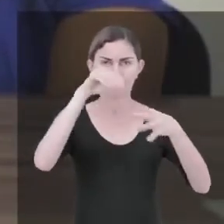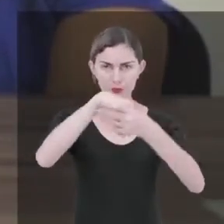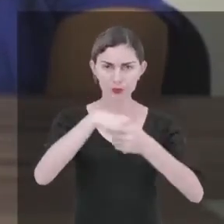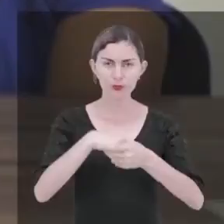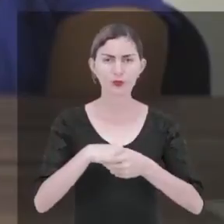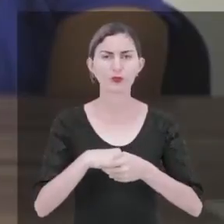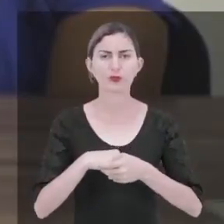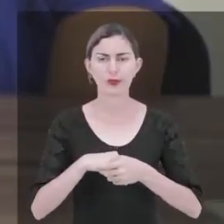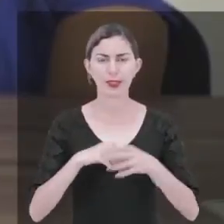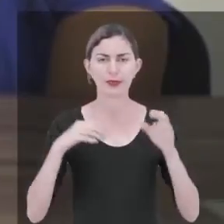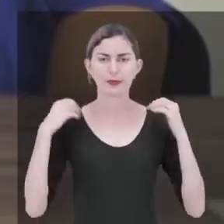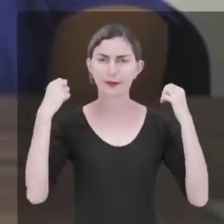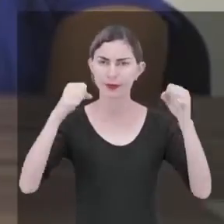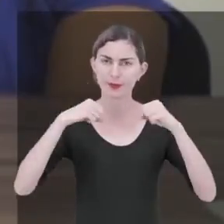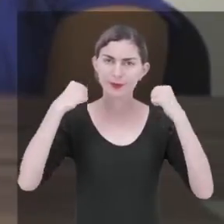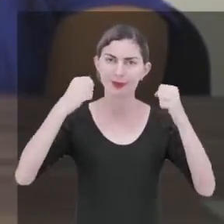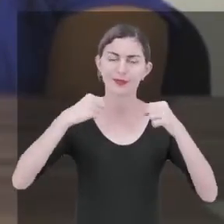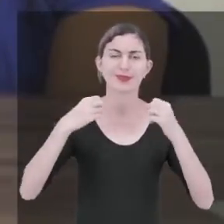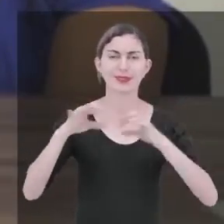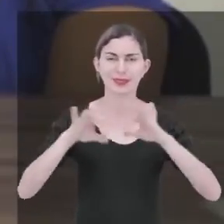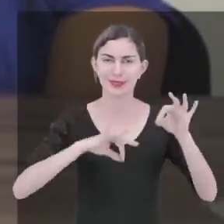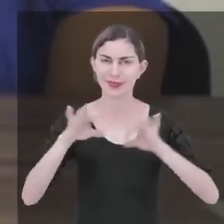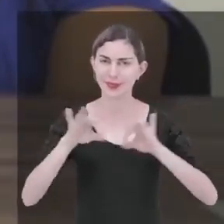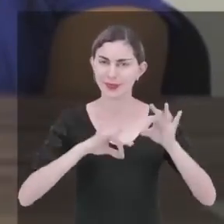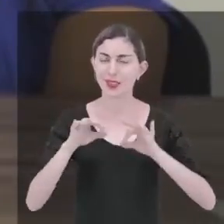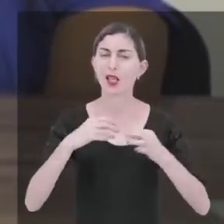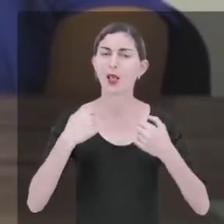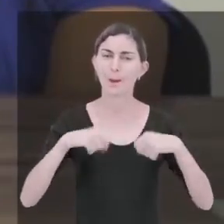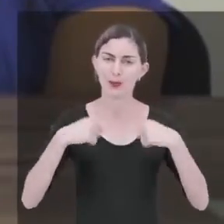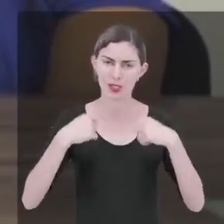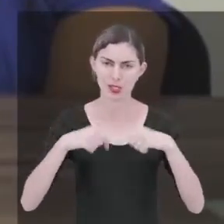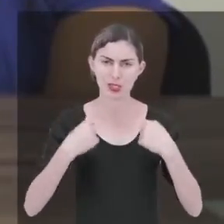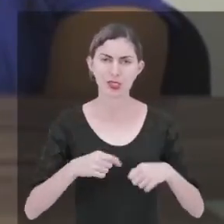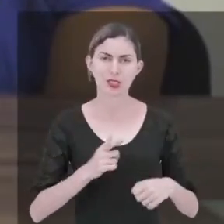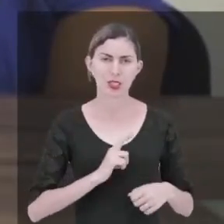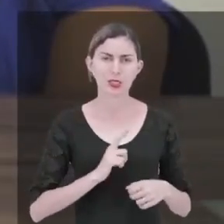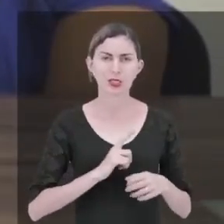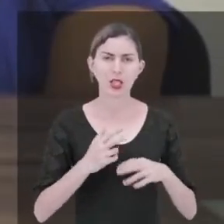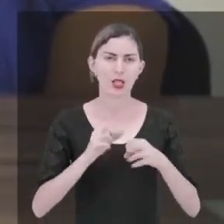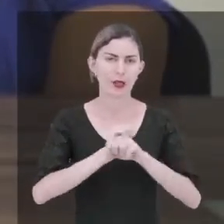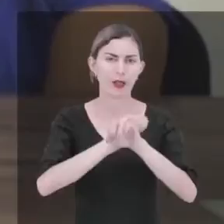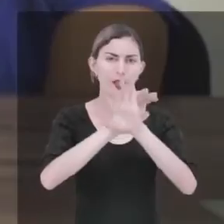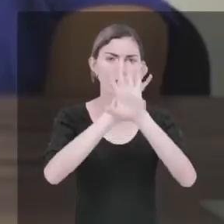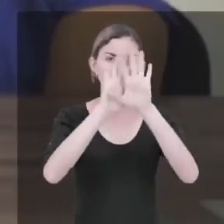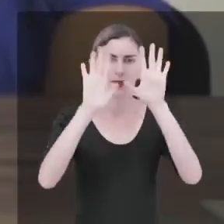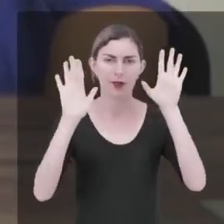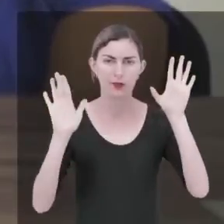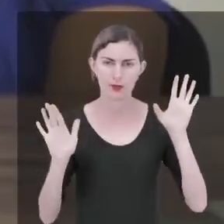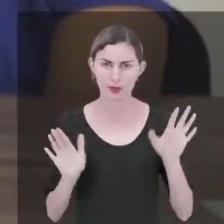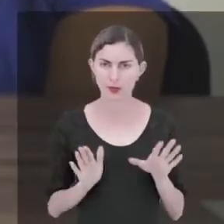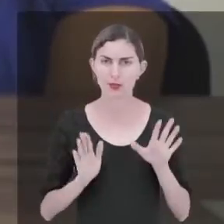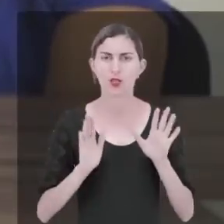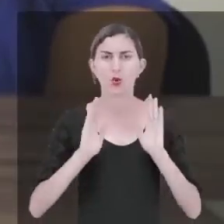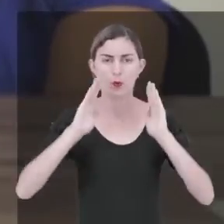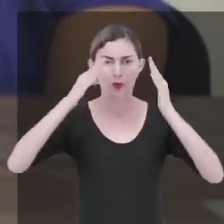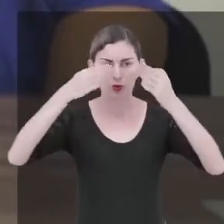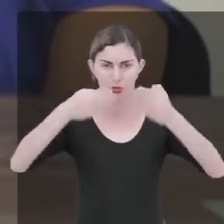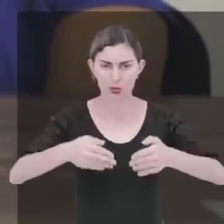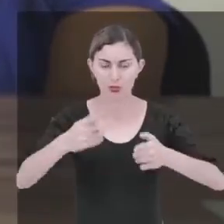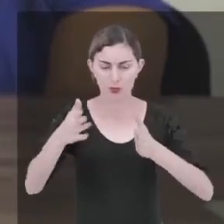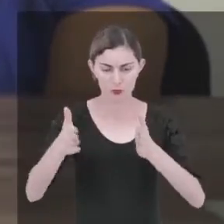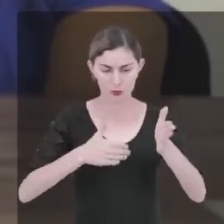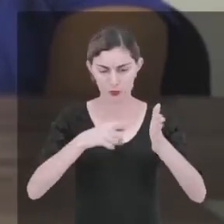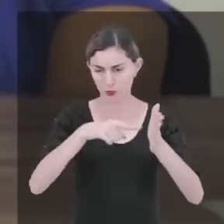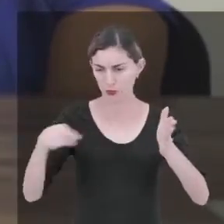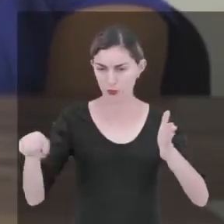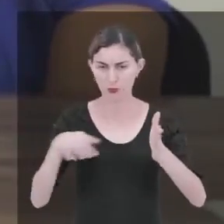feita internamente, na campanha que é feita internamente, é preciso ter muita clareza que tal objetivo para